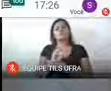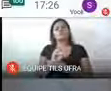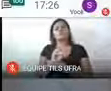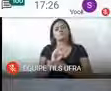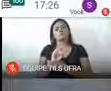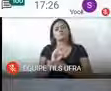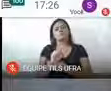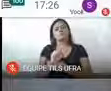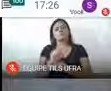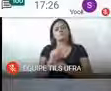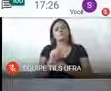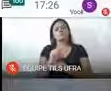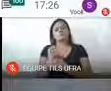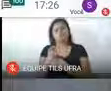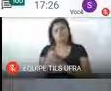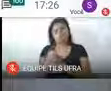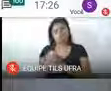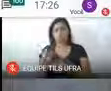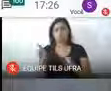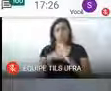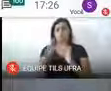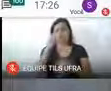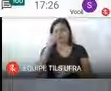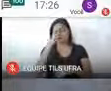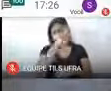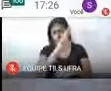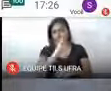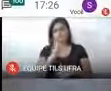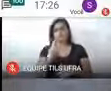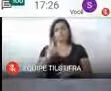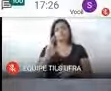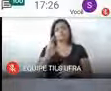o líder do grupo, o pai Benedito.